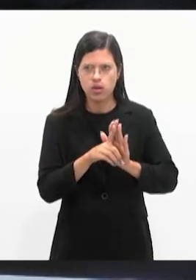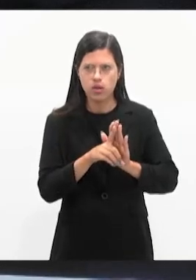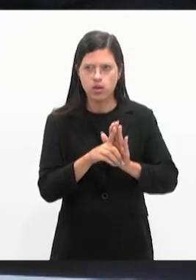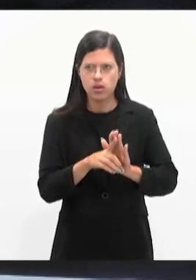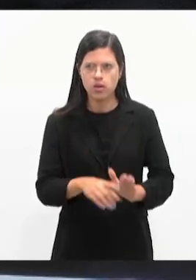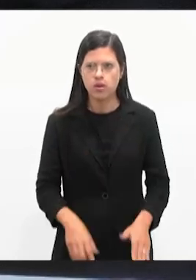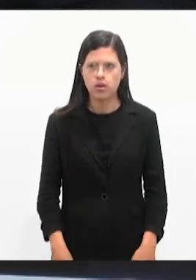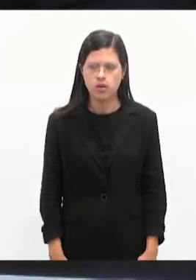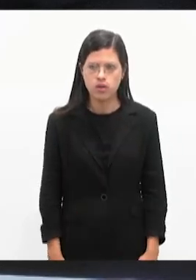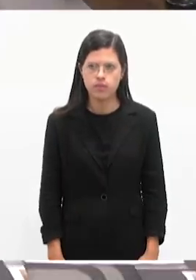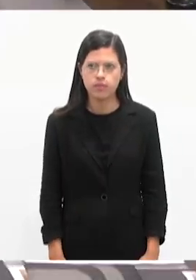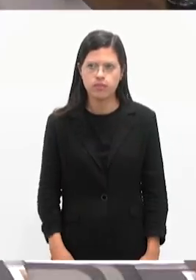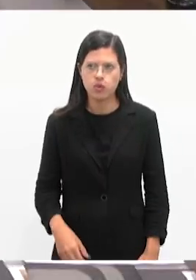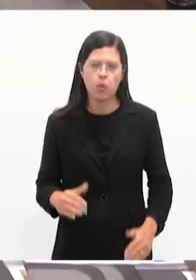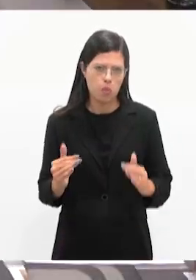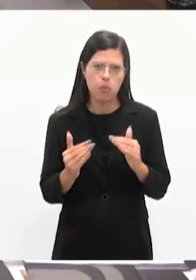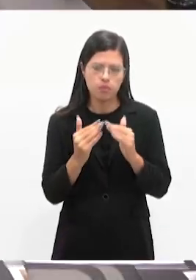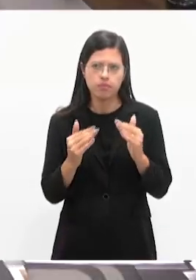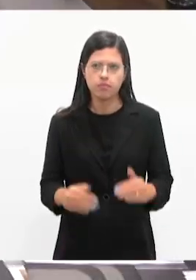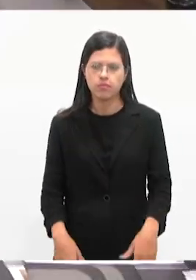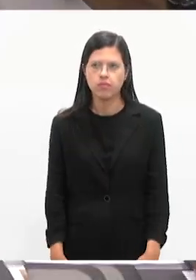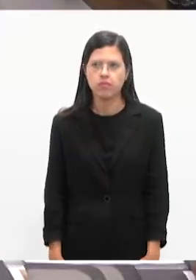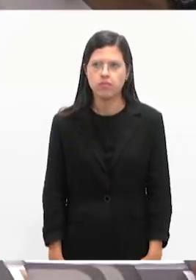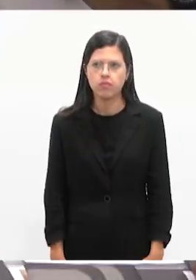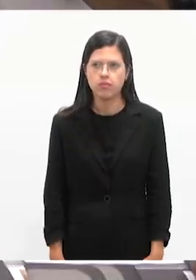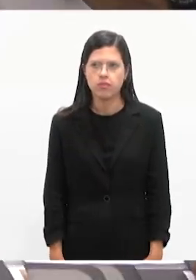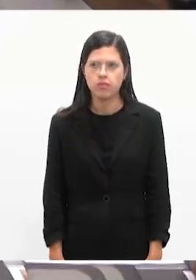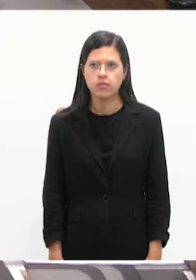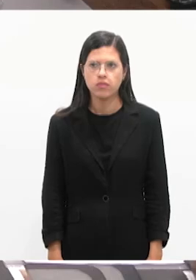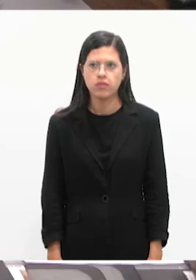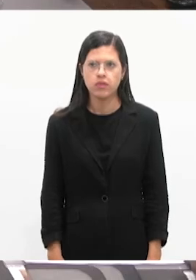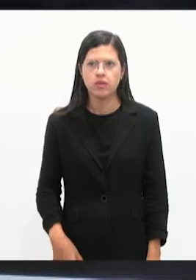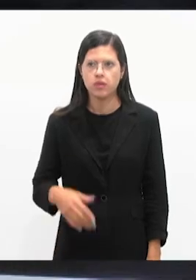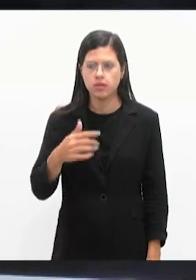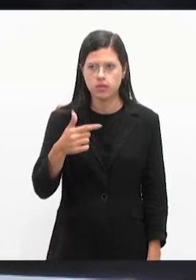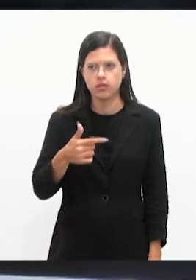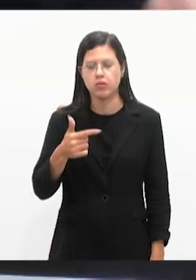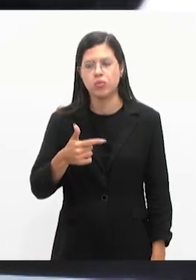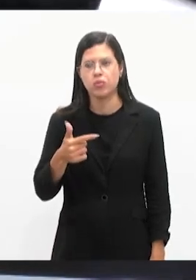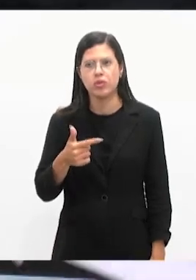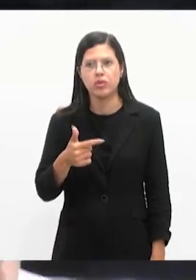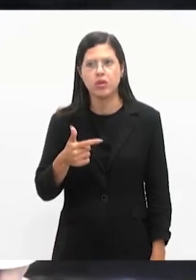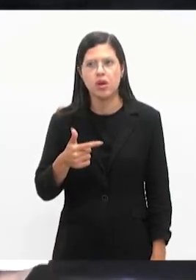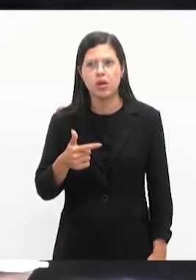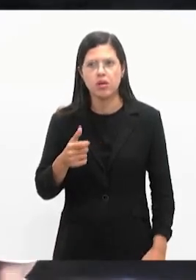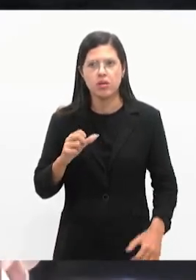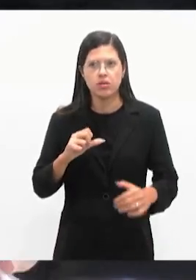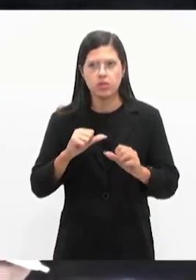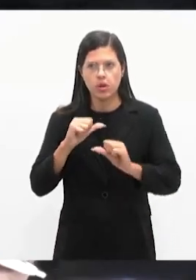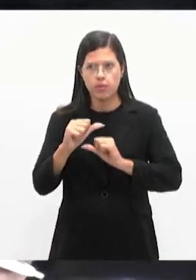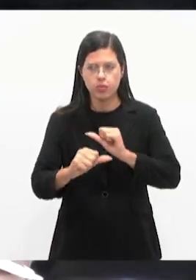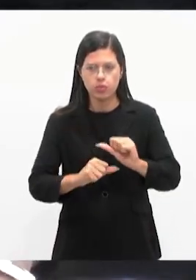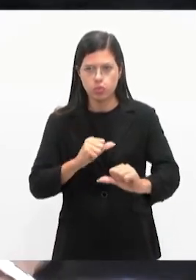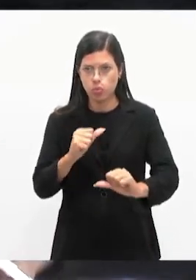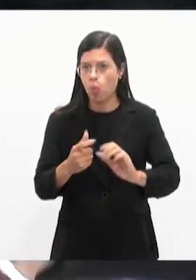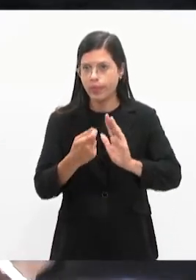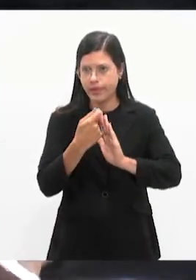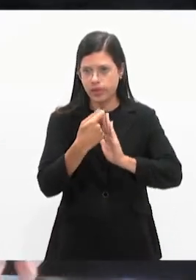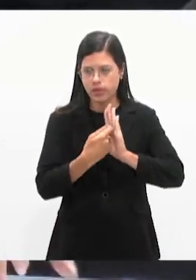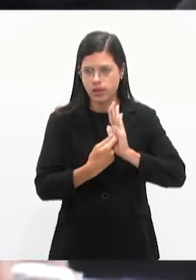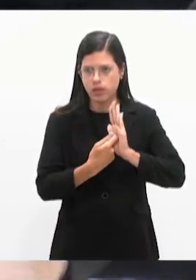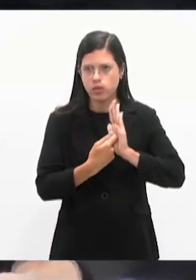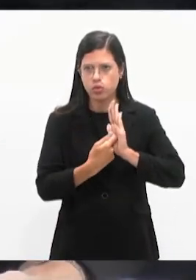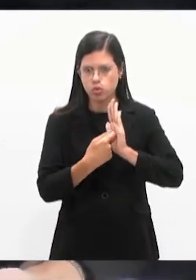concordo. Estou concordando. Resolução, A segunda é que, já que o senhor mudou a ementa,